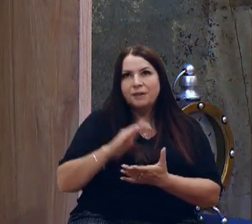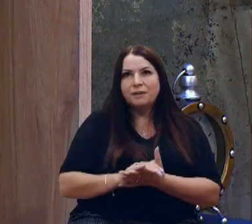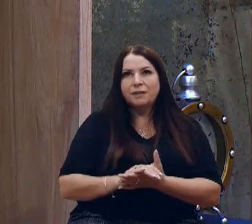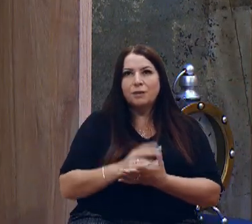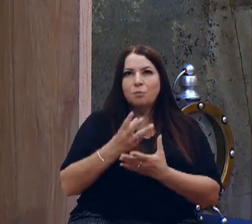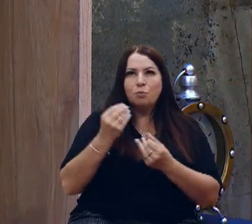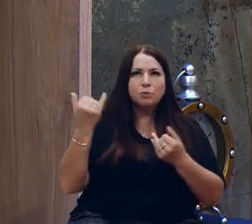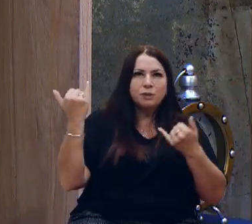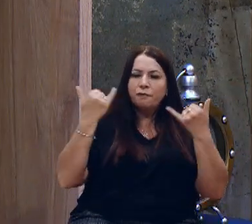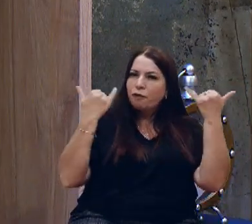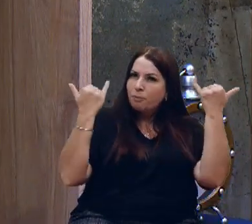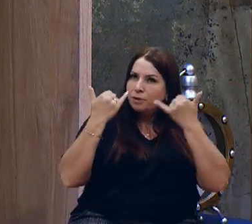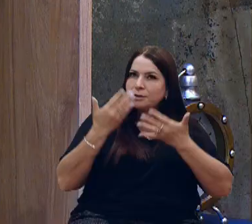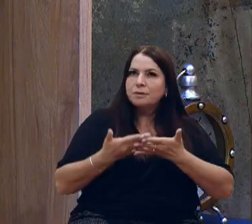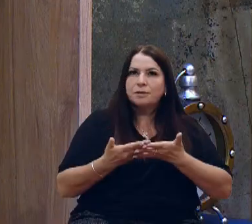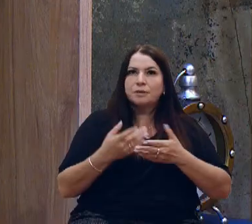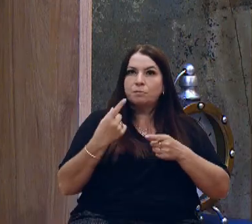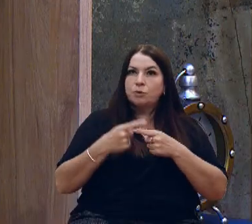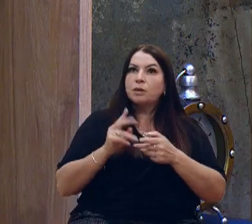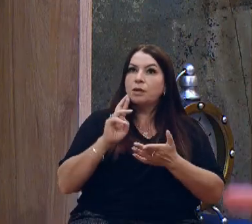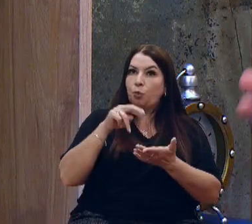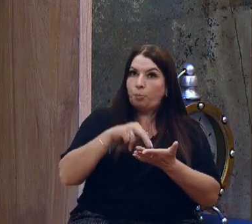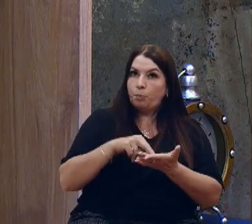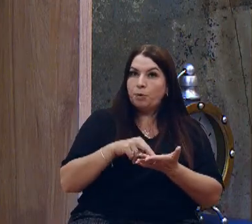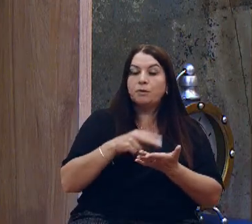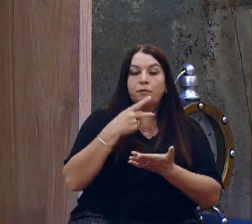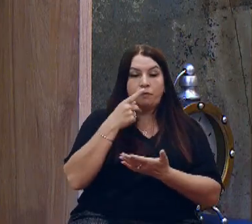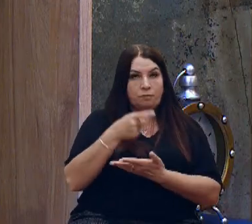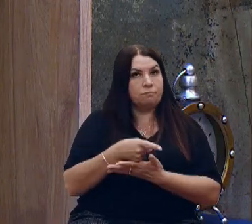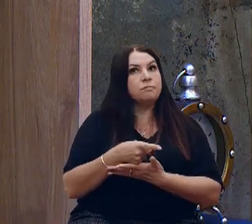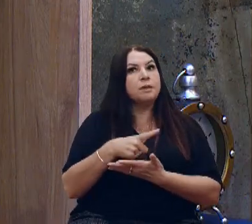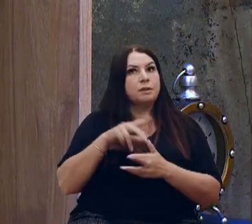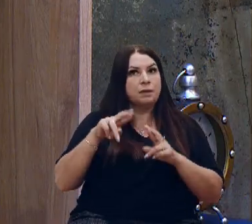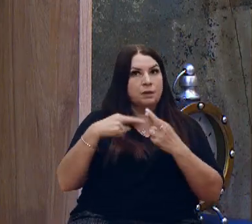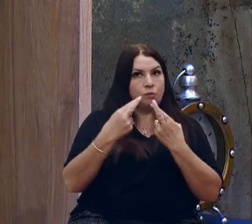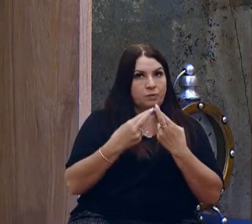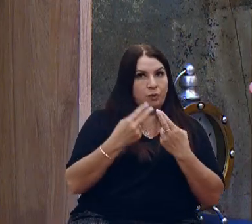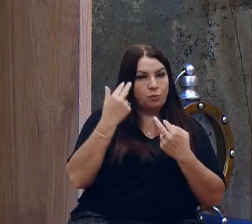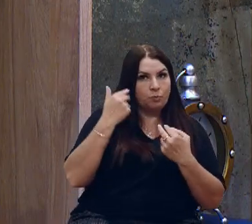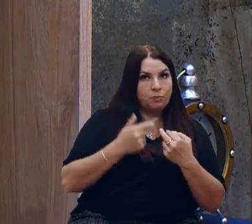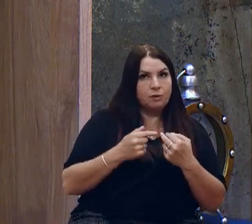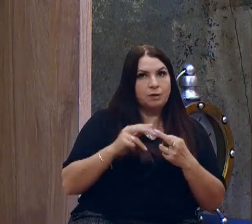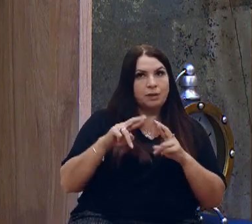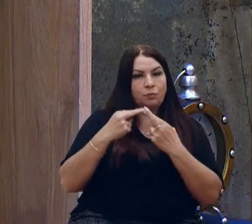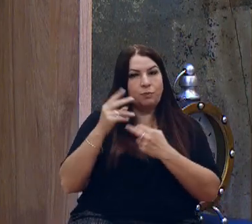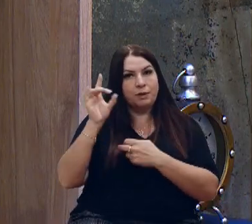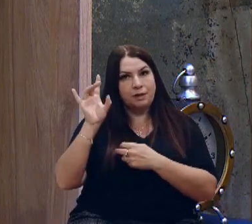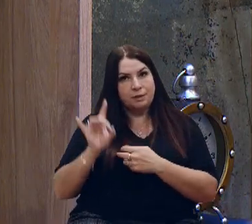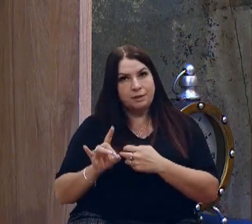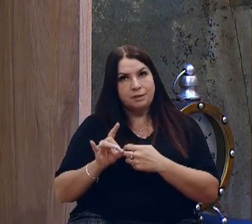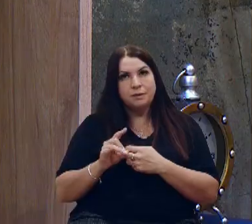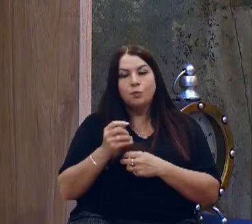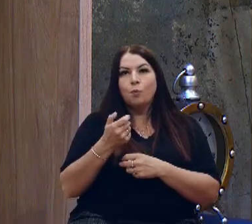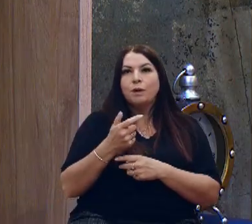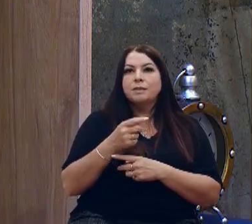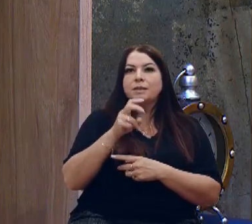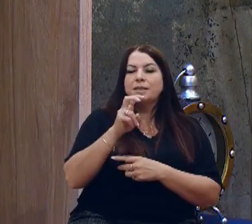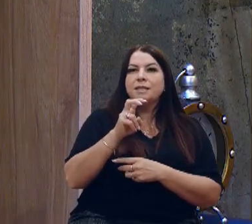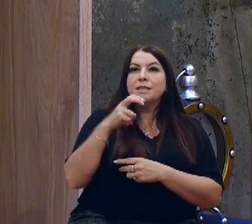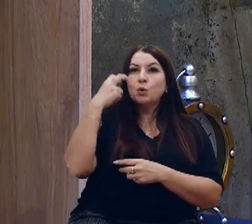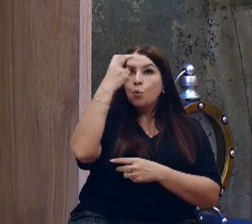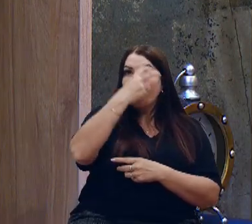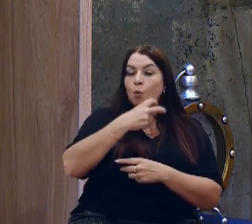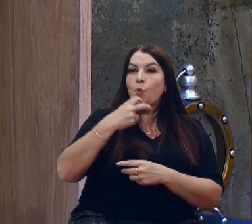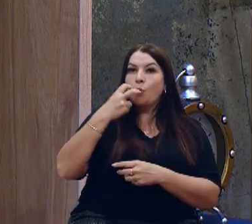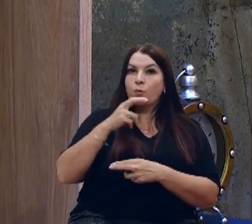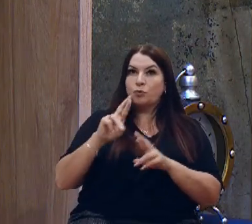Muitas informações aí, porque realmente, como o Marcelo colocou, teve sessão ordinária, extraordinária, são quase aí 5 horas